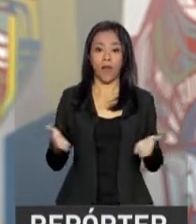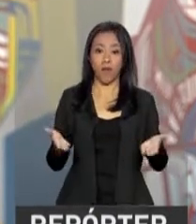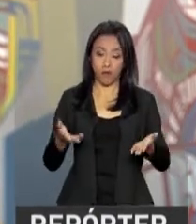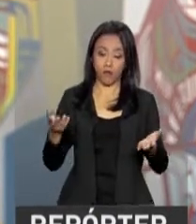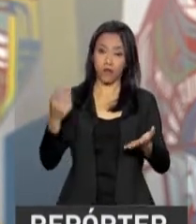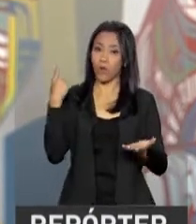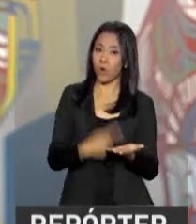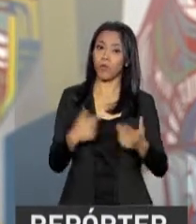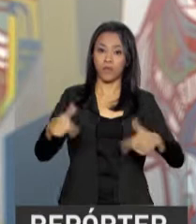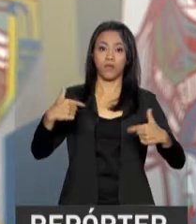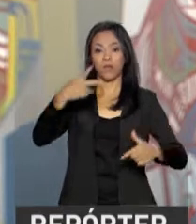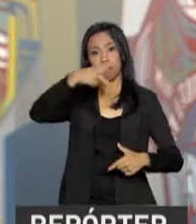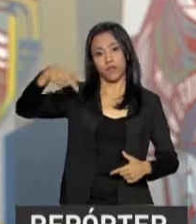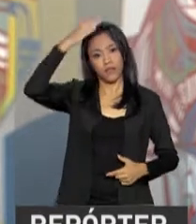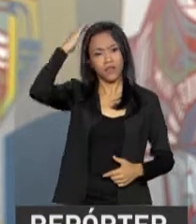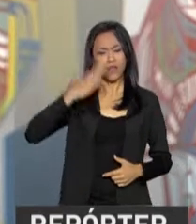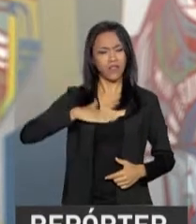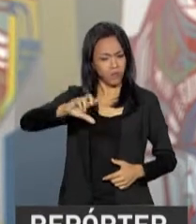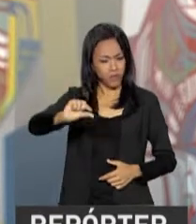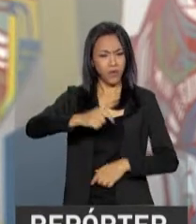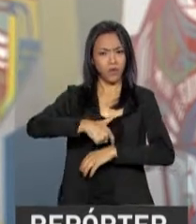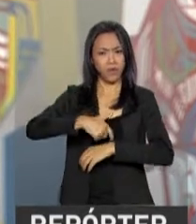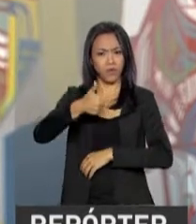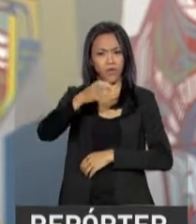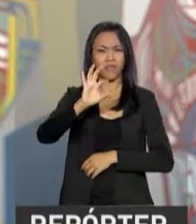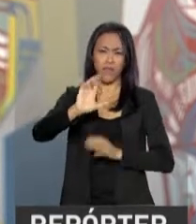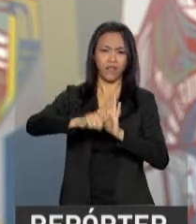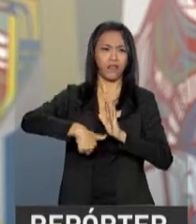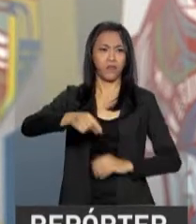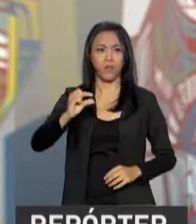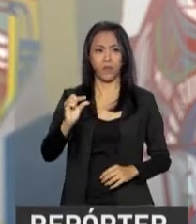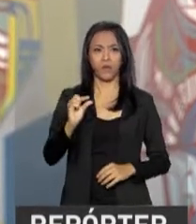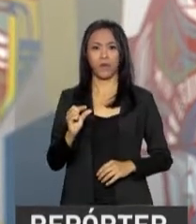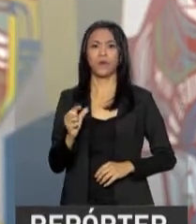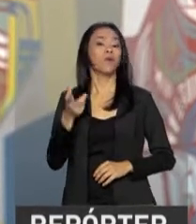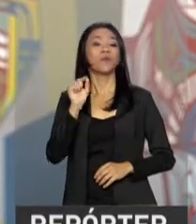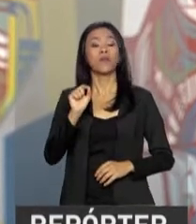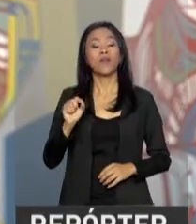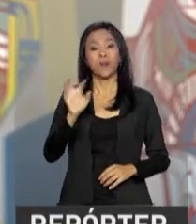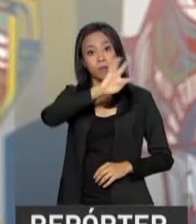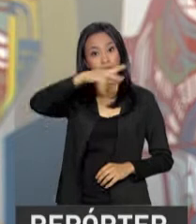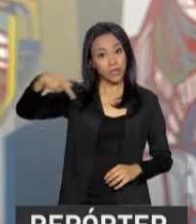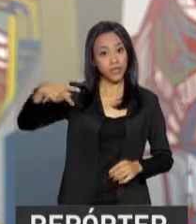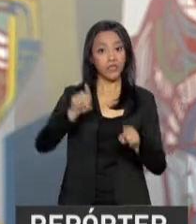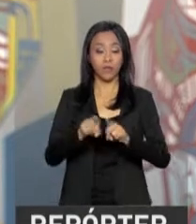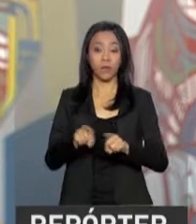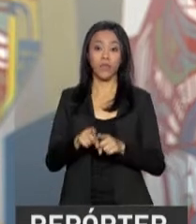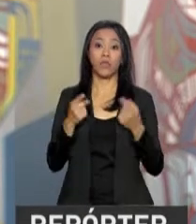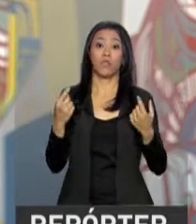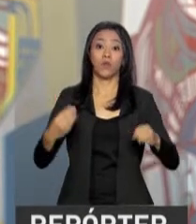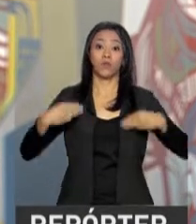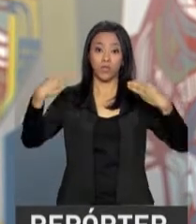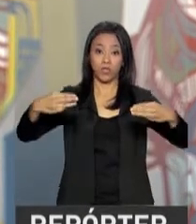pouco ela está previsto para começar às 10 horas deve atrasar um pouco a o presidente eo ministro das cidades alexandre